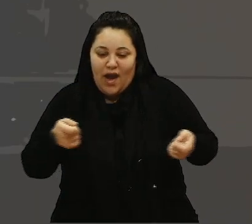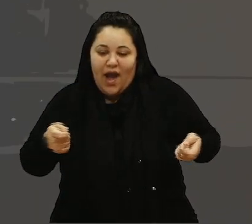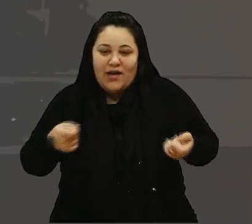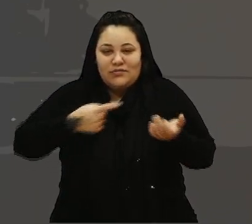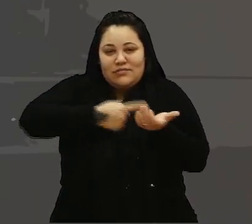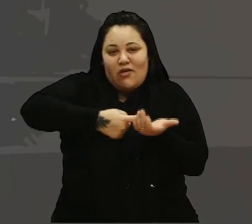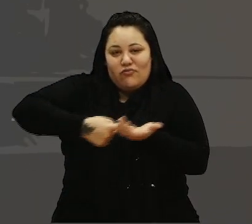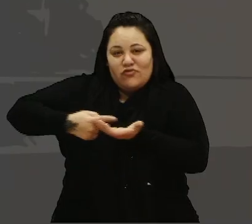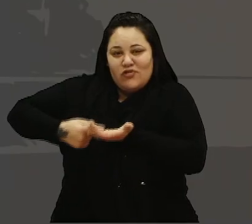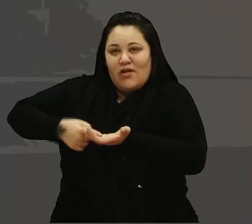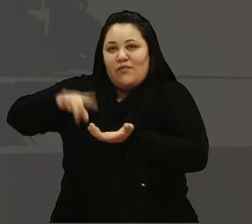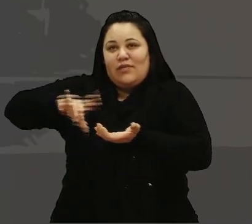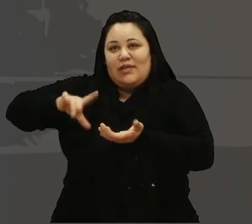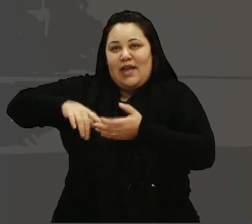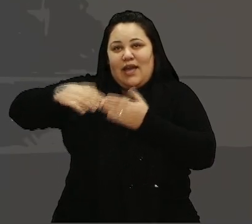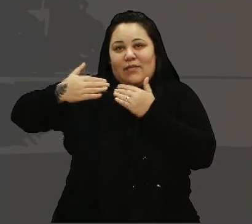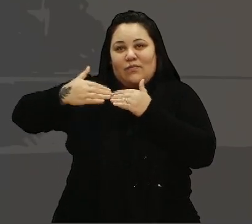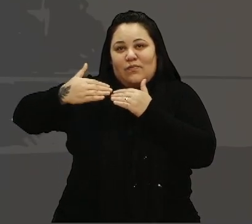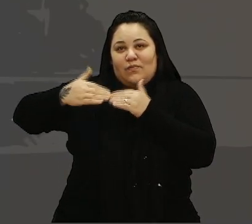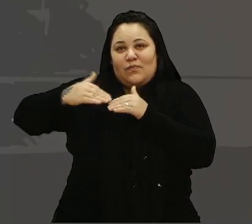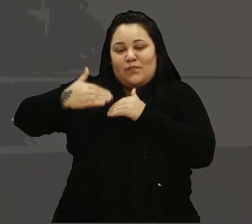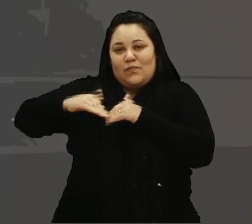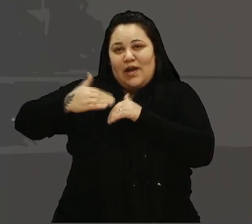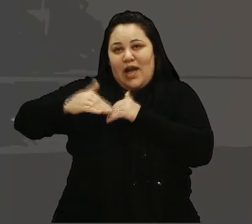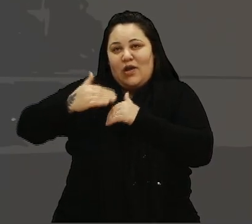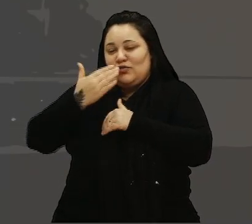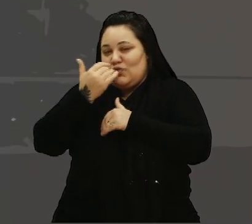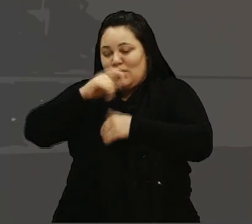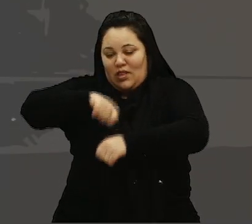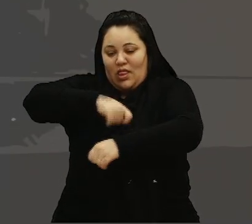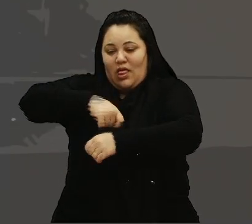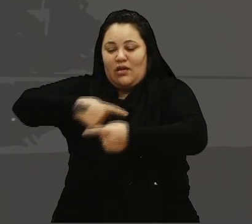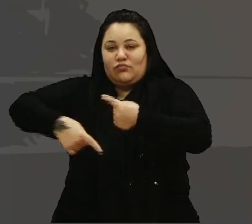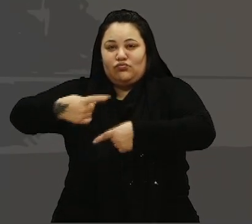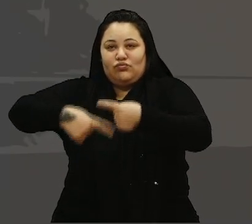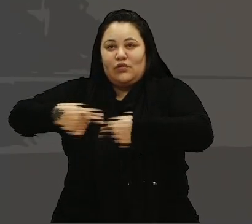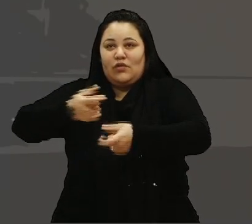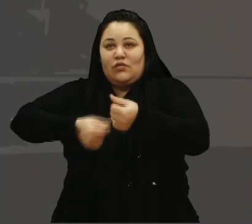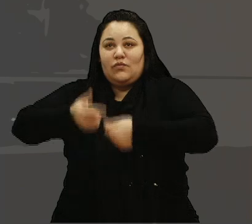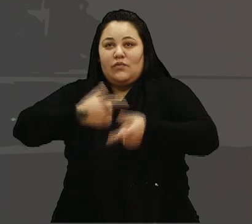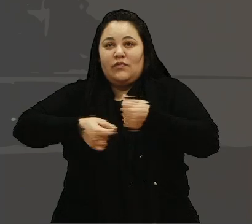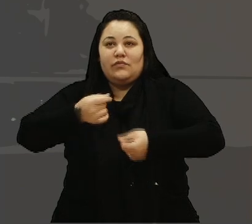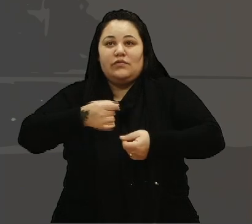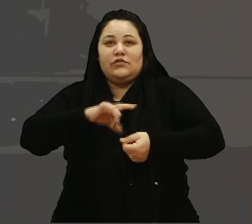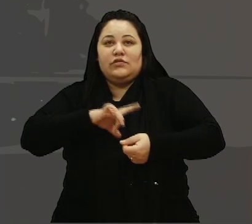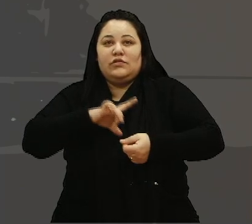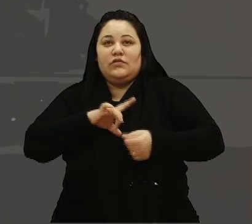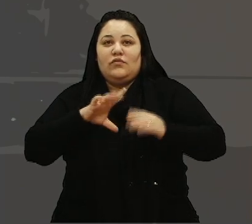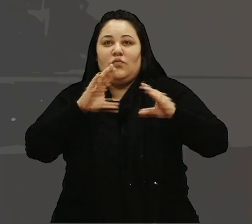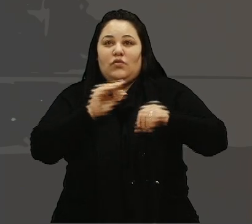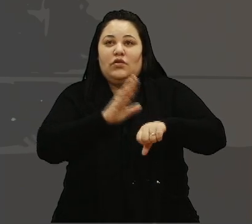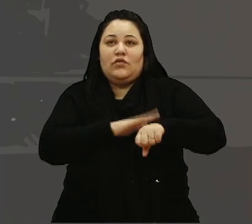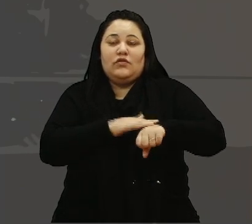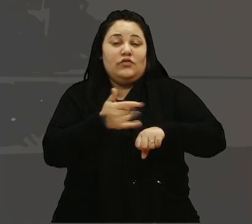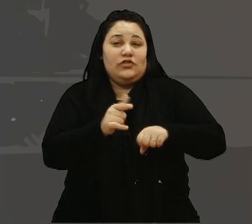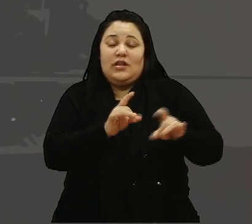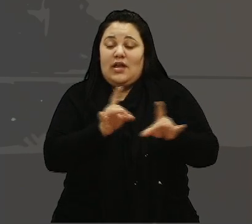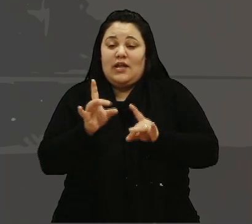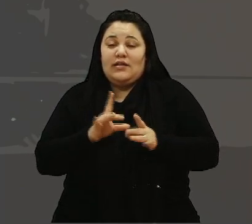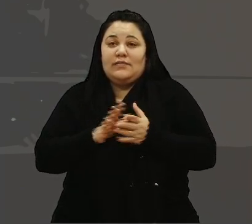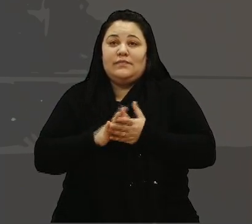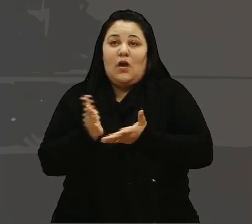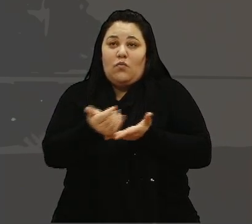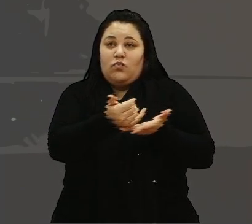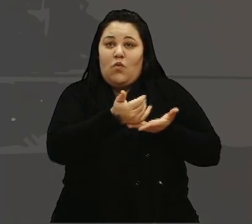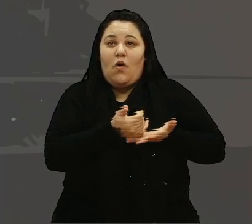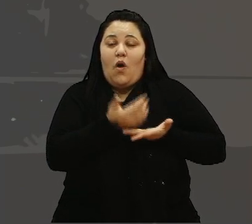food truck, tá girando a economia. Chegou o período da noite, lá não tinha nada para vender. Arrecadação de alimento para